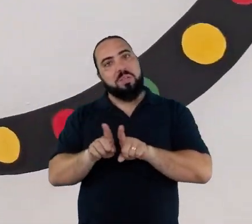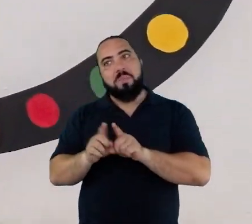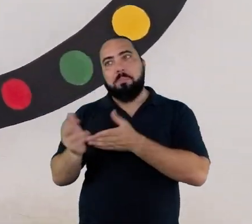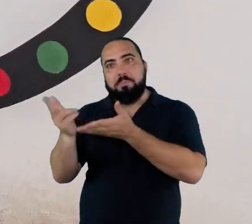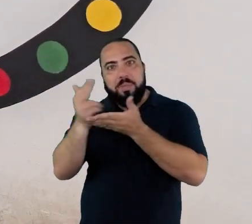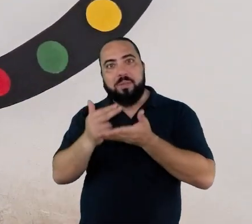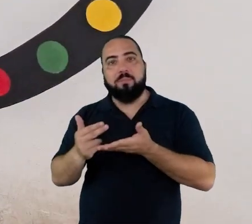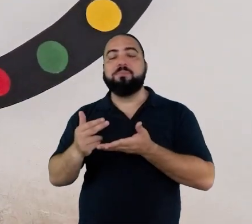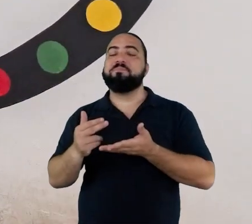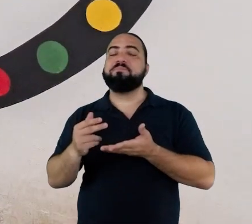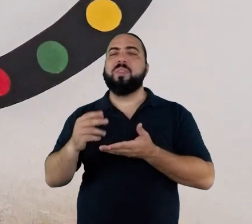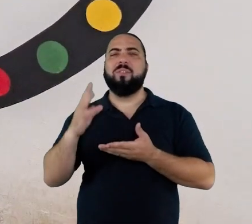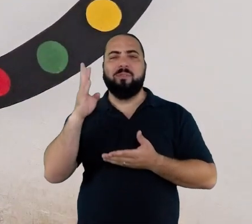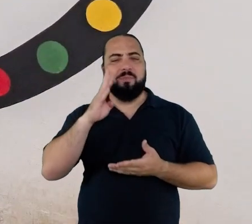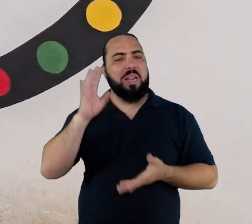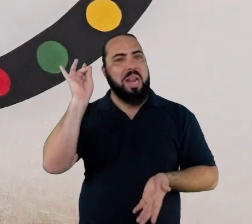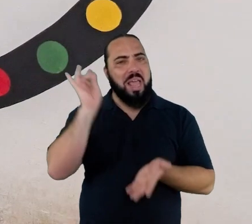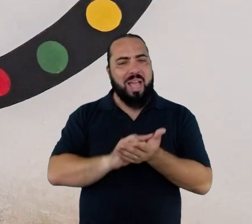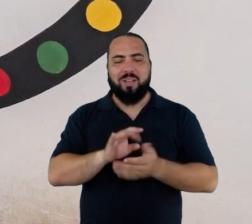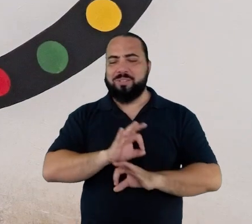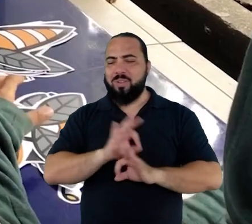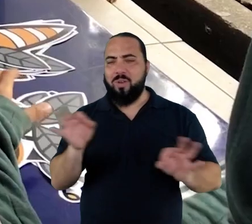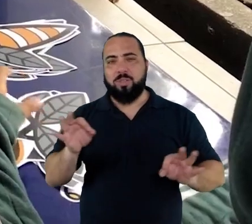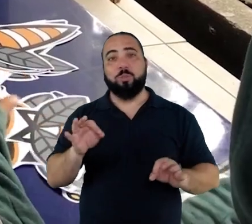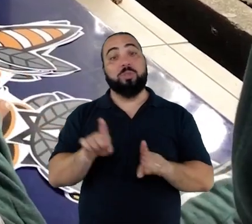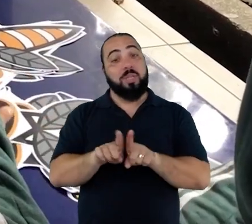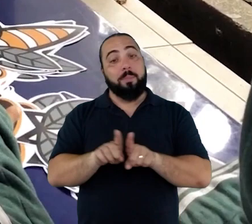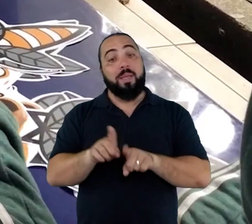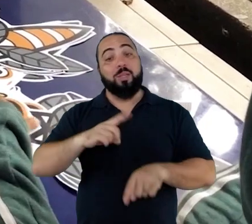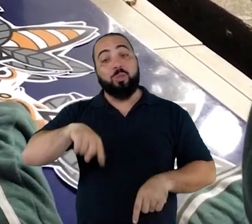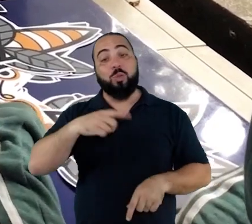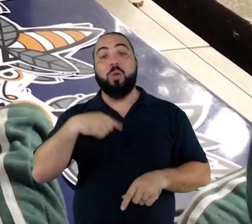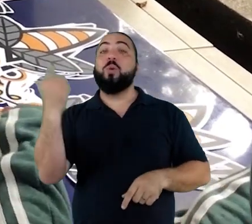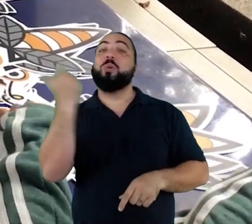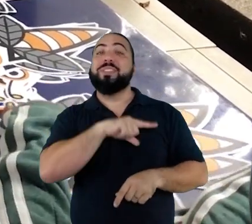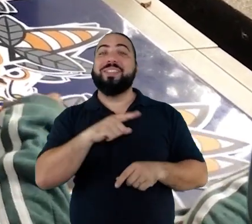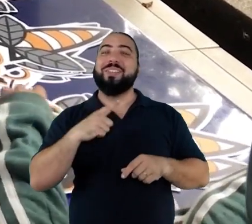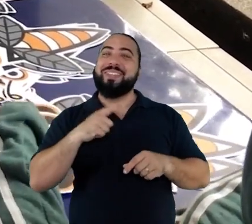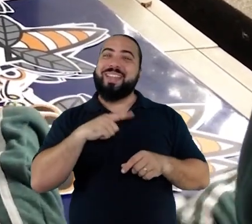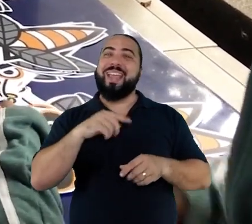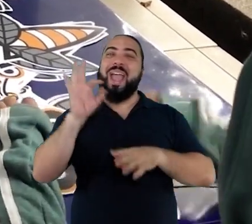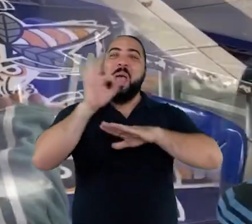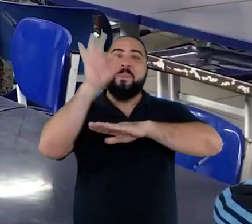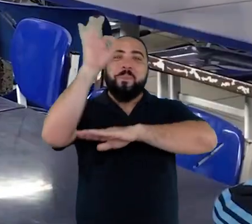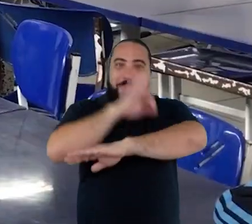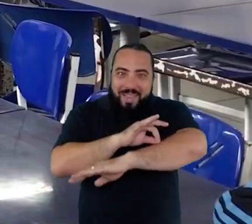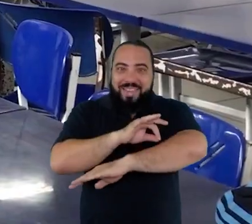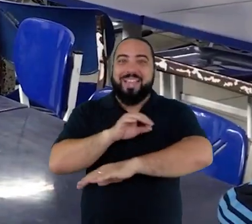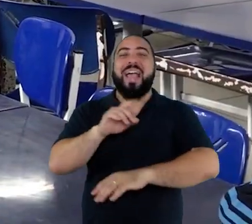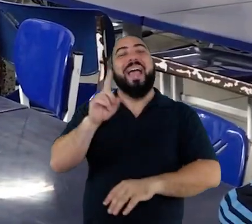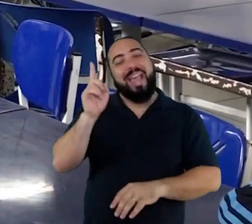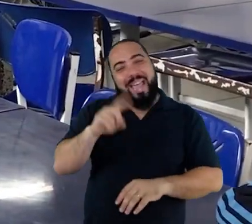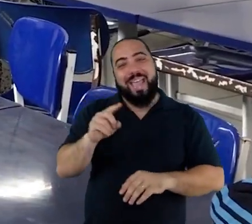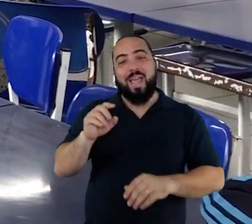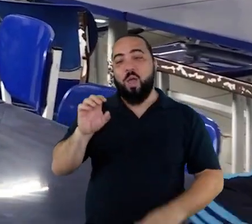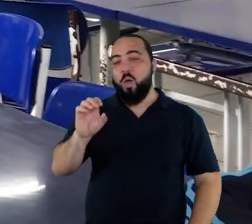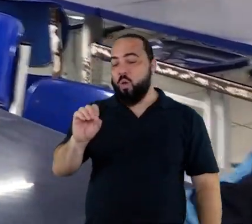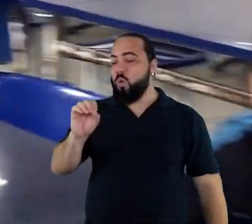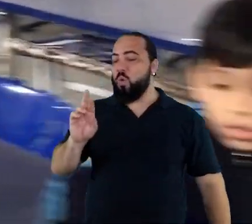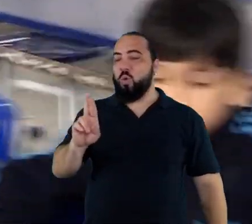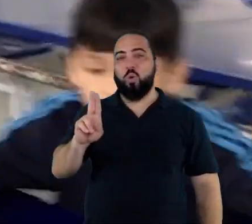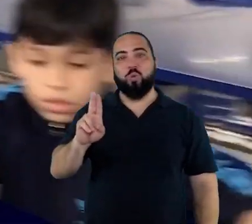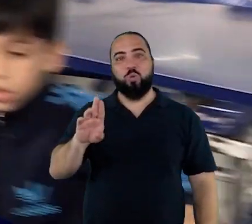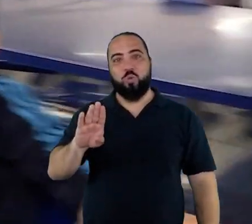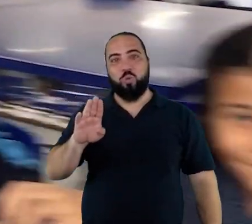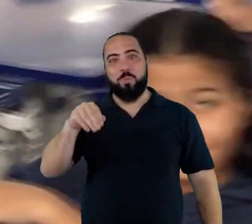realmente muito legal mesmo. Além disso, a gente ganhou também as abelhinhas, né, que são os urussus